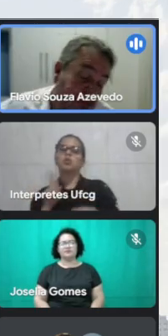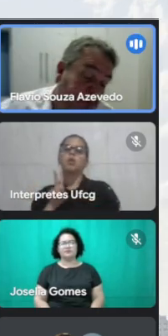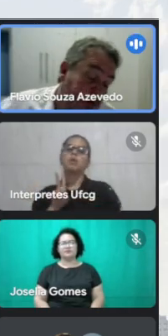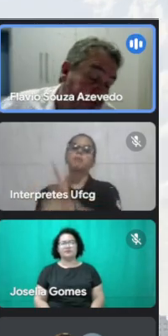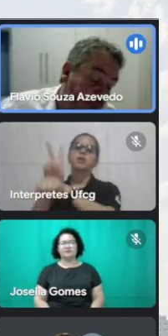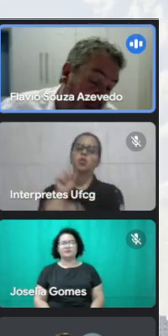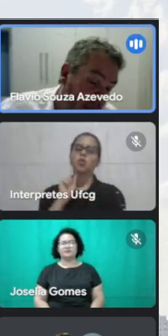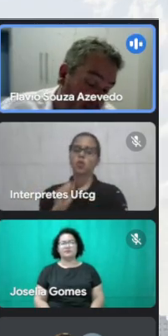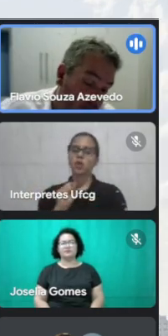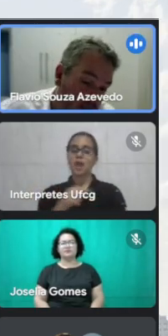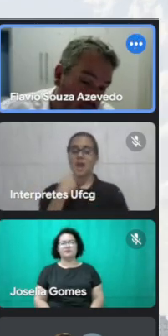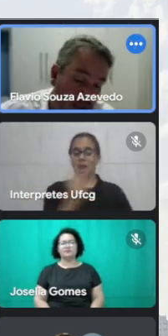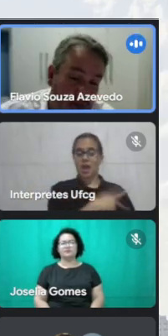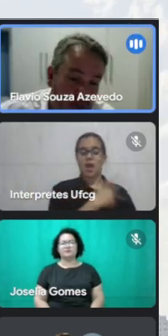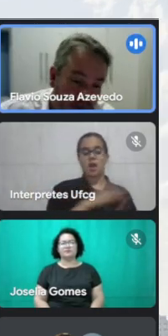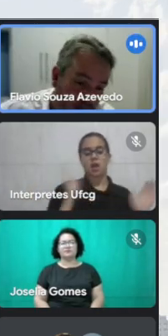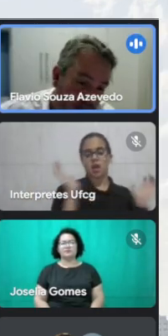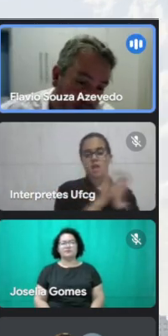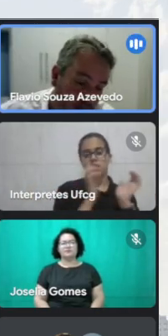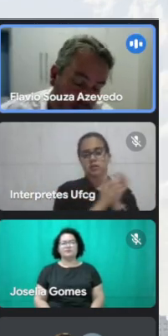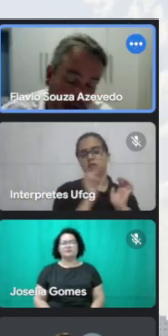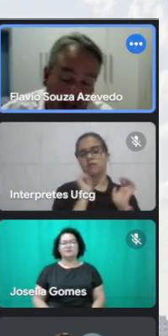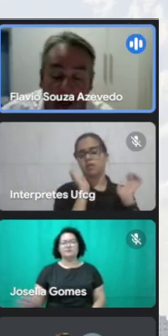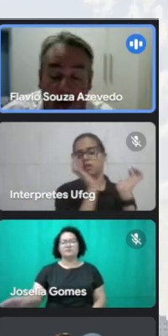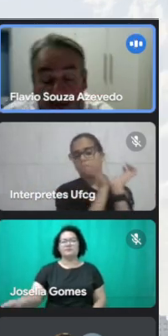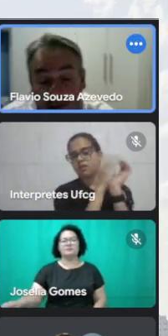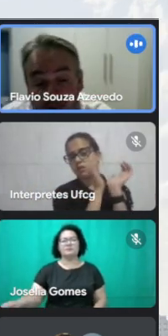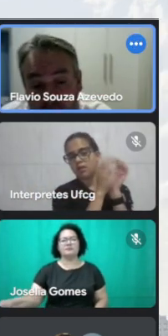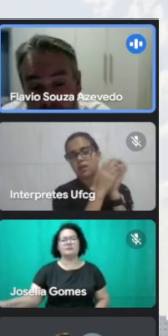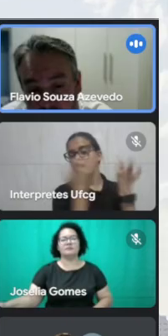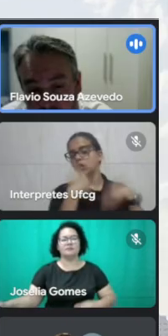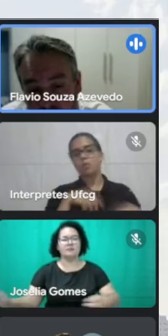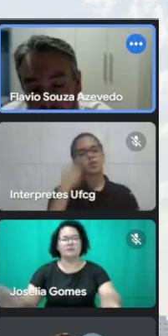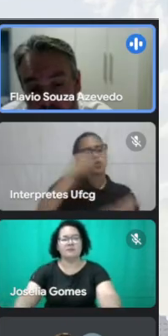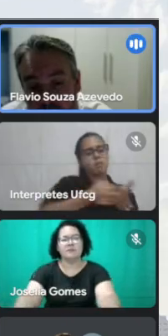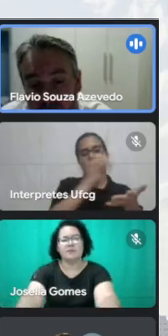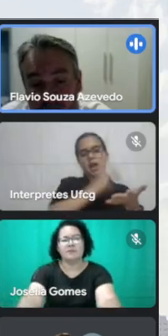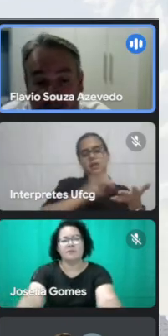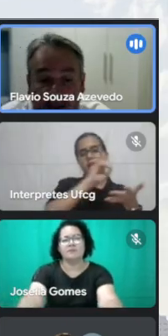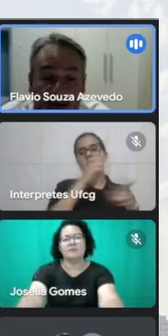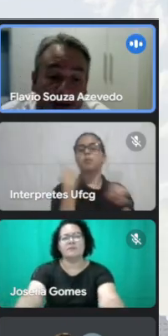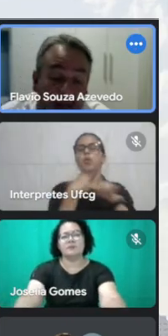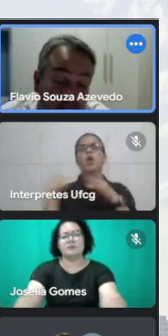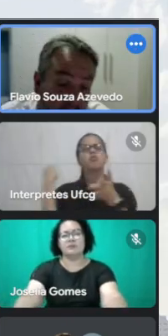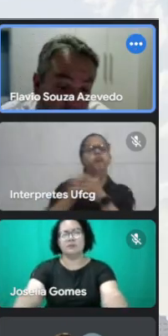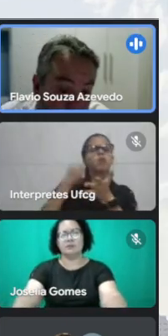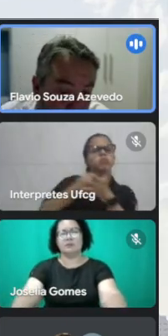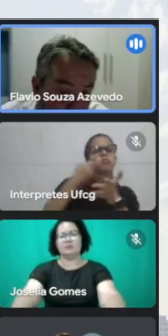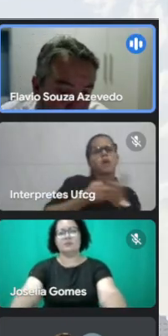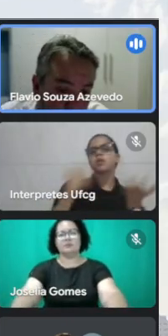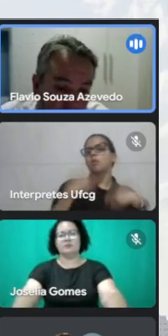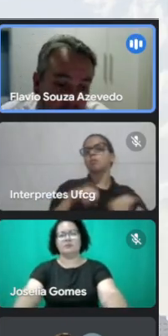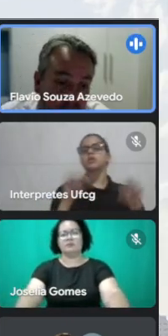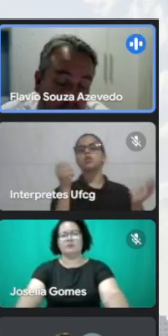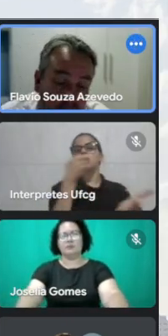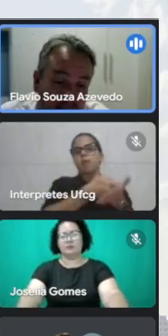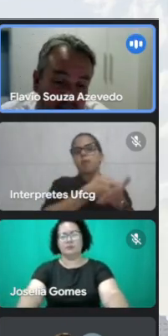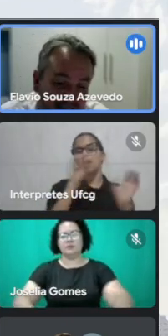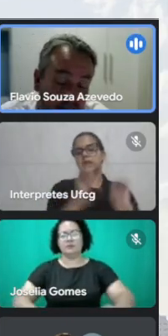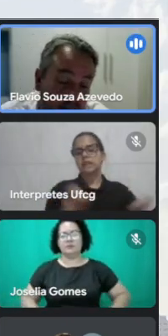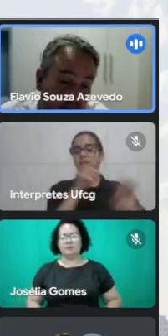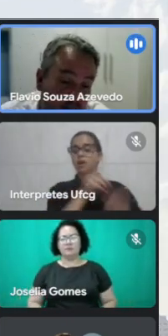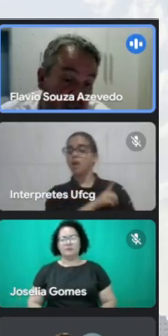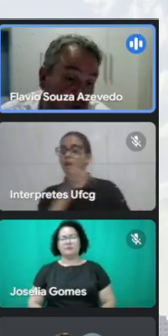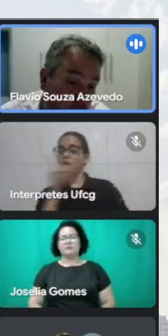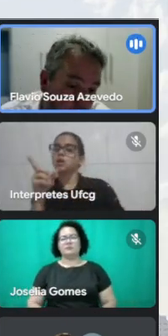em Recife foi a fundo perdido, né, não precisa pagar, né, foi um projeto piloto a fundo perdido. Esse empréstimo aqui, um projeto